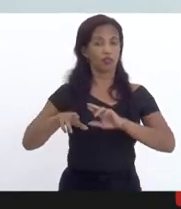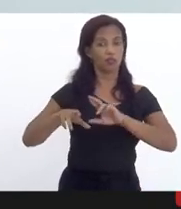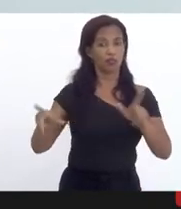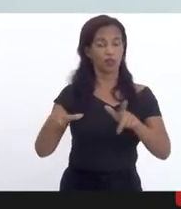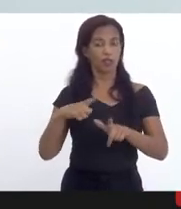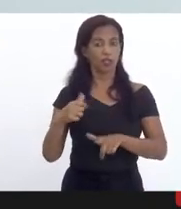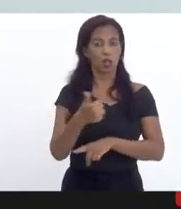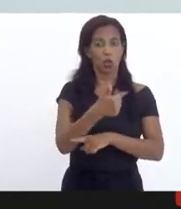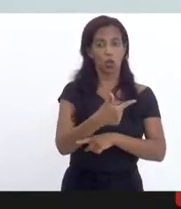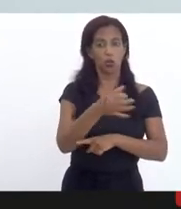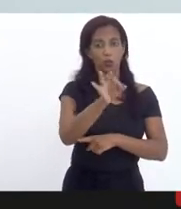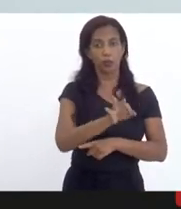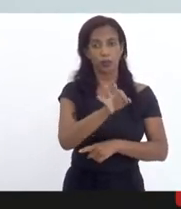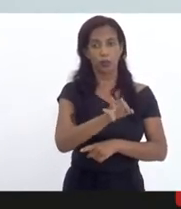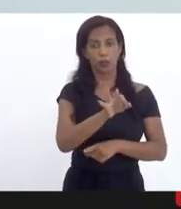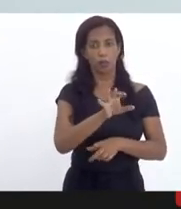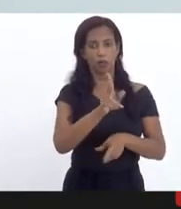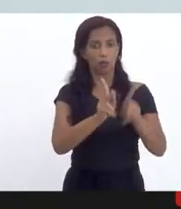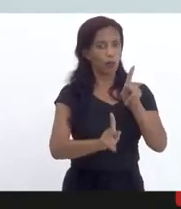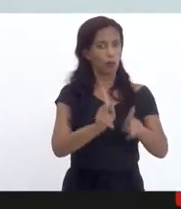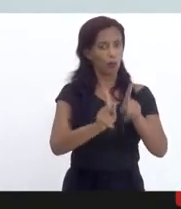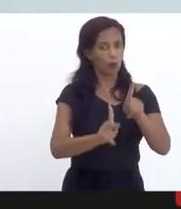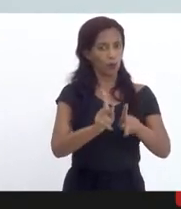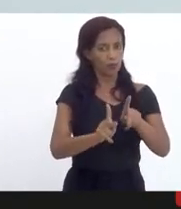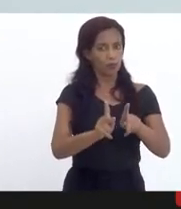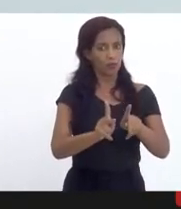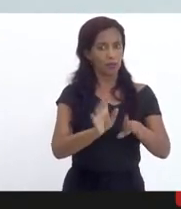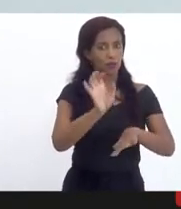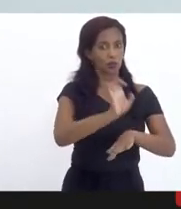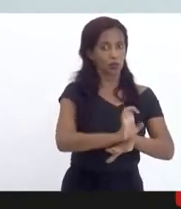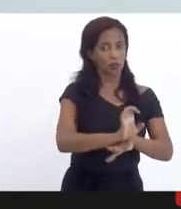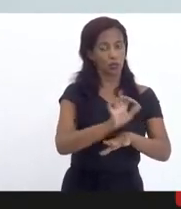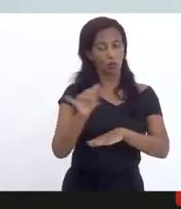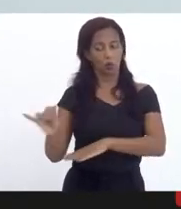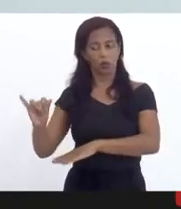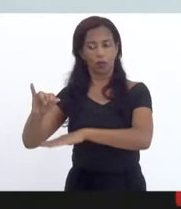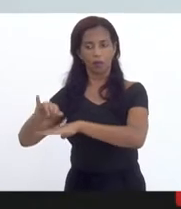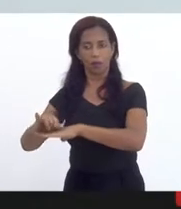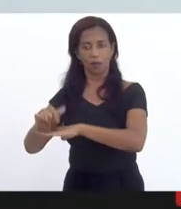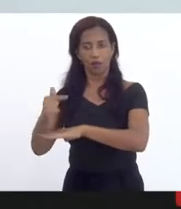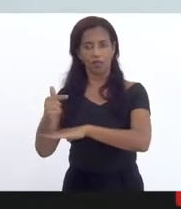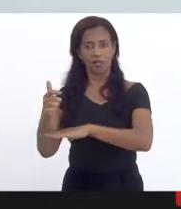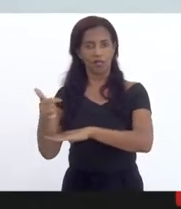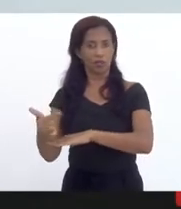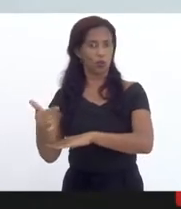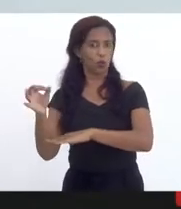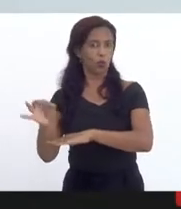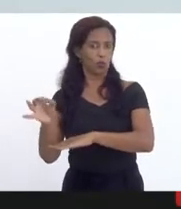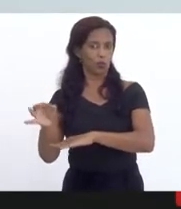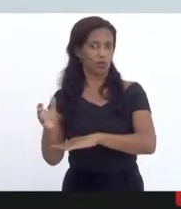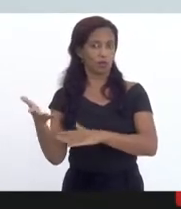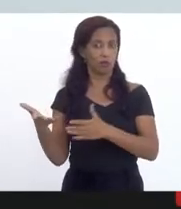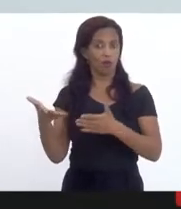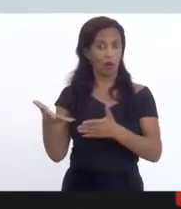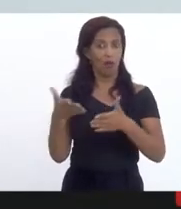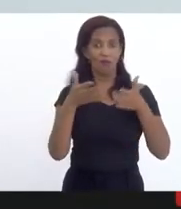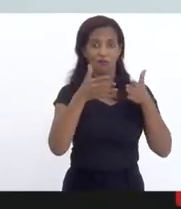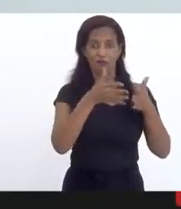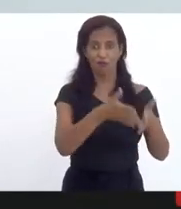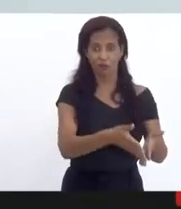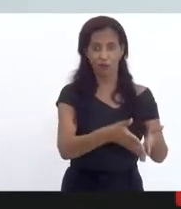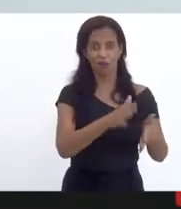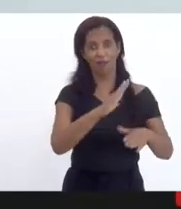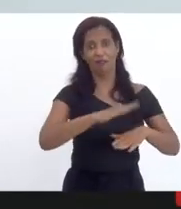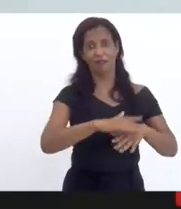aqui 12% da população do estado, enquanto a região metropolitana tem 72%. Então, realmente, a vocação aqui é muito grande. E aí, não